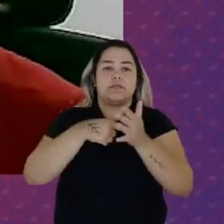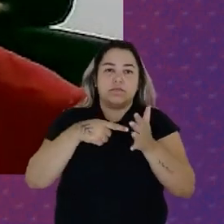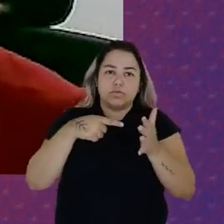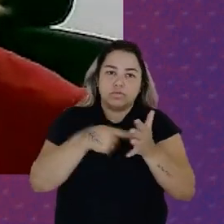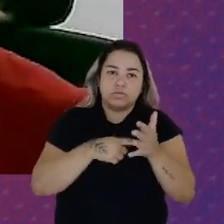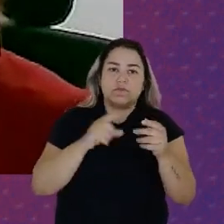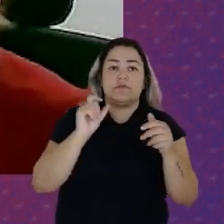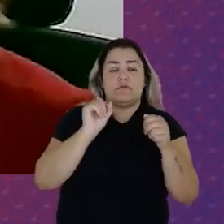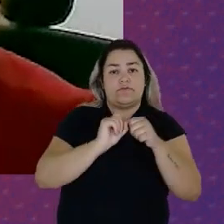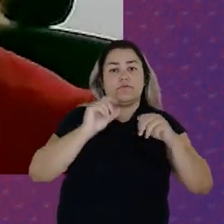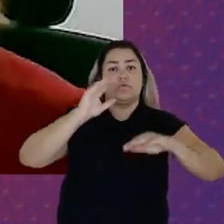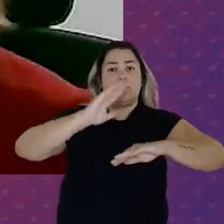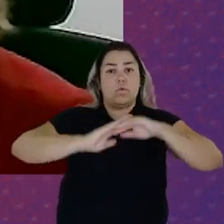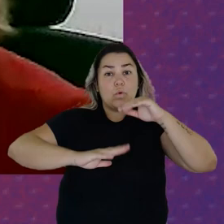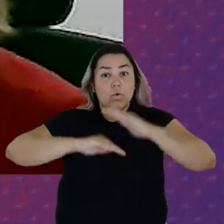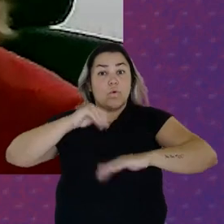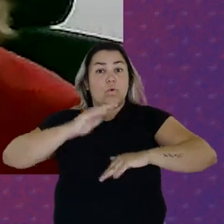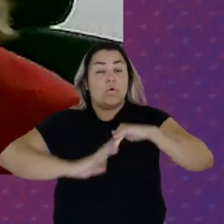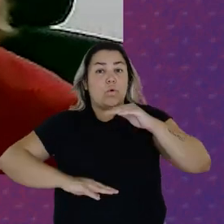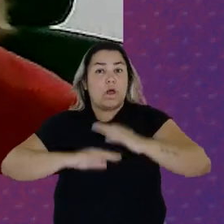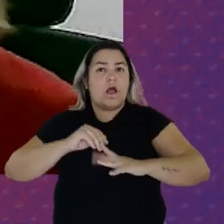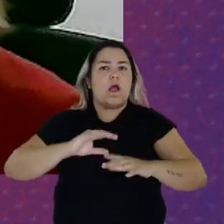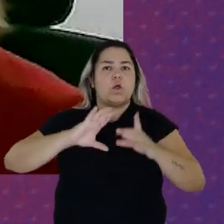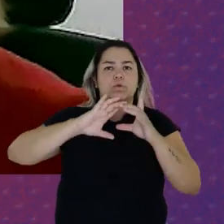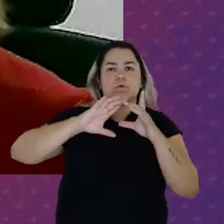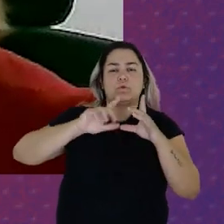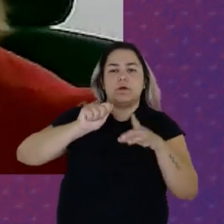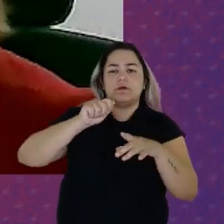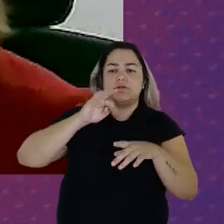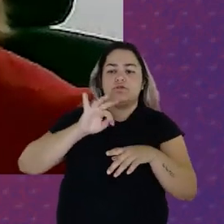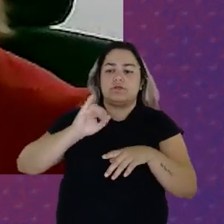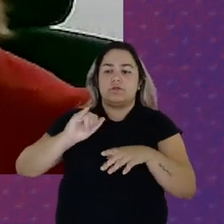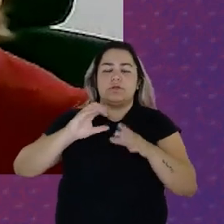sobre os atos antidemocráticos que bolsonaristas